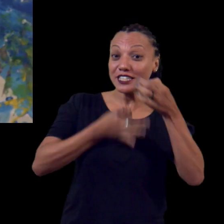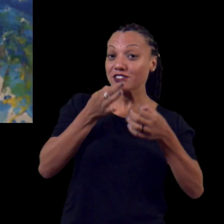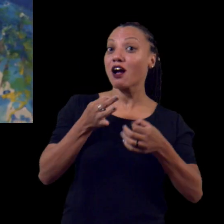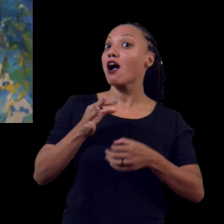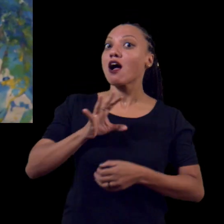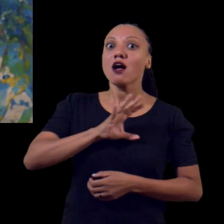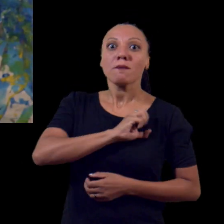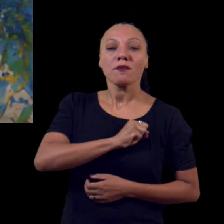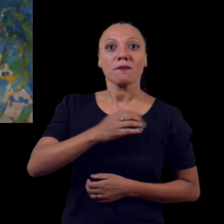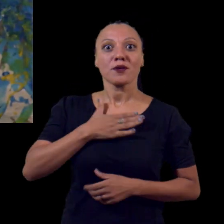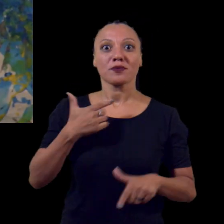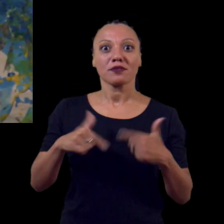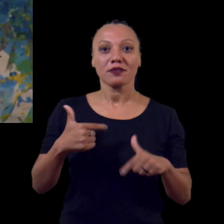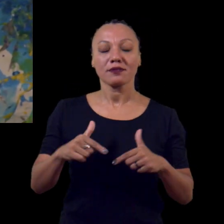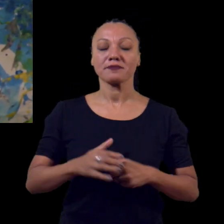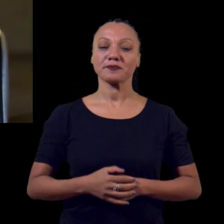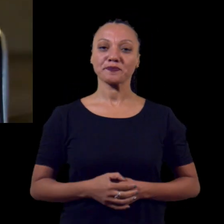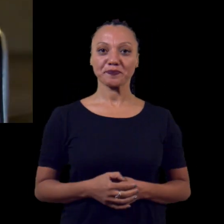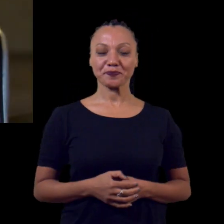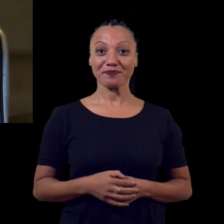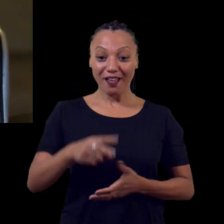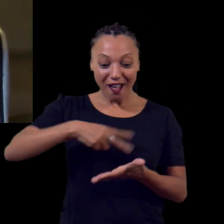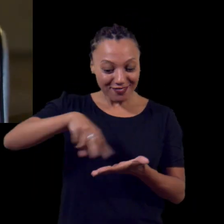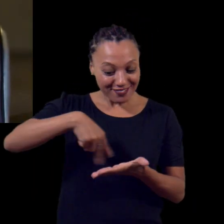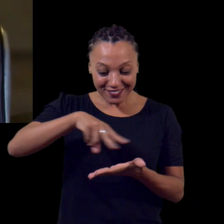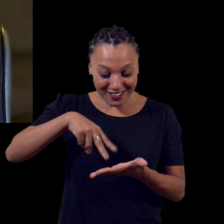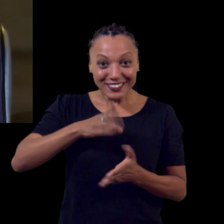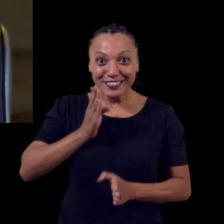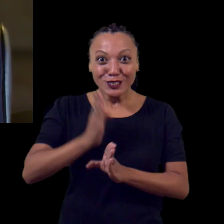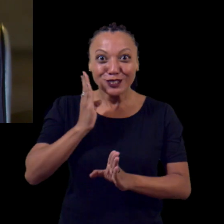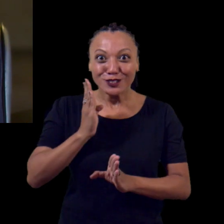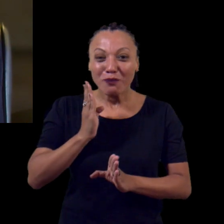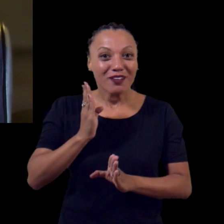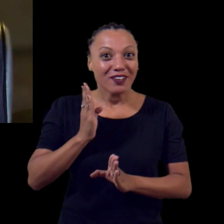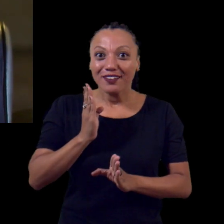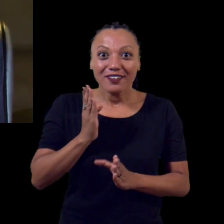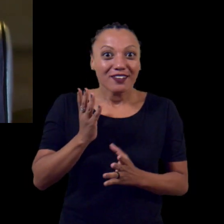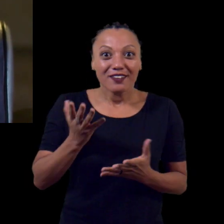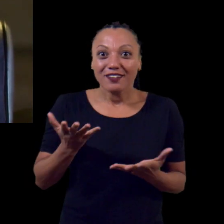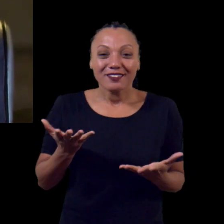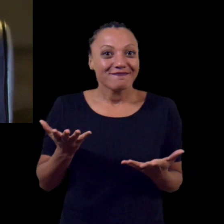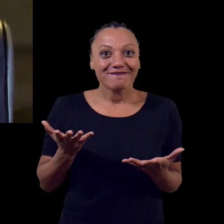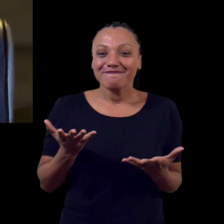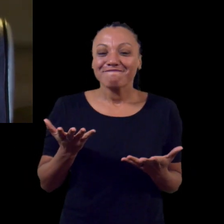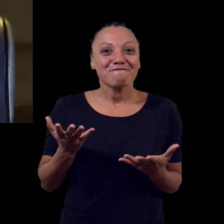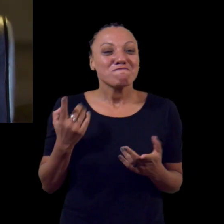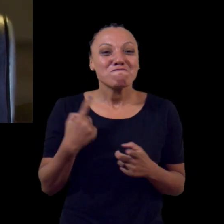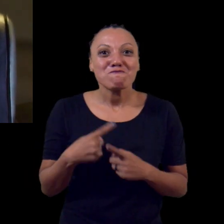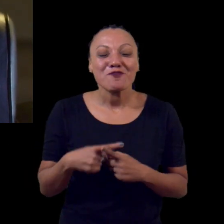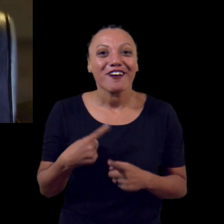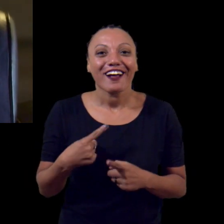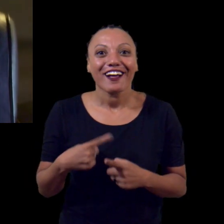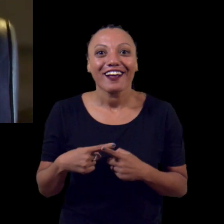Depois que eu descobri a dança, que eu descobri porque eu tinha nascido